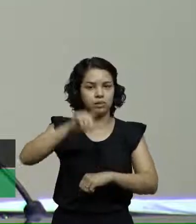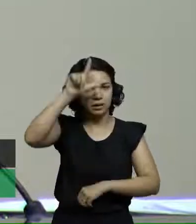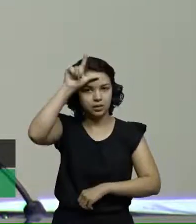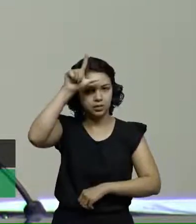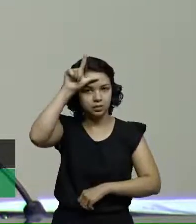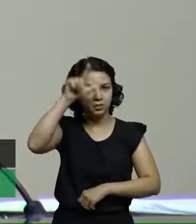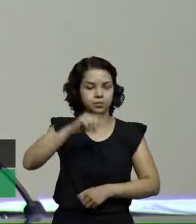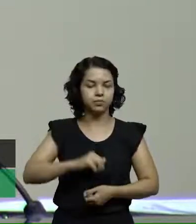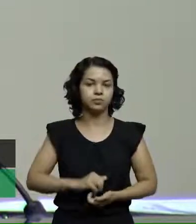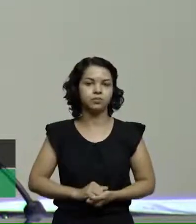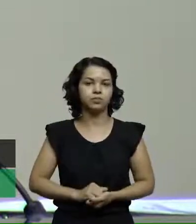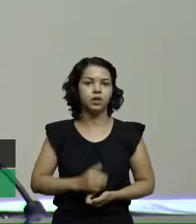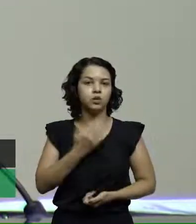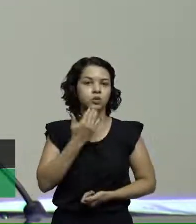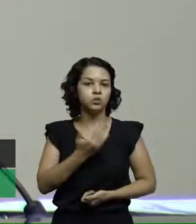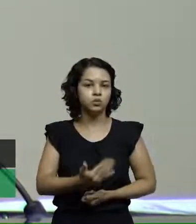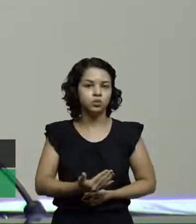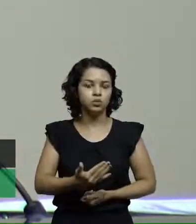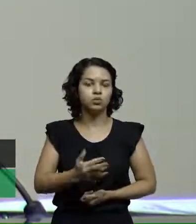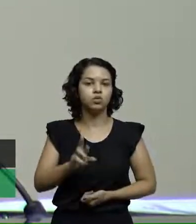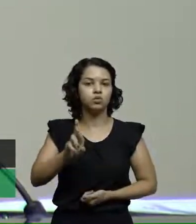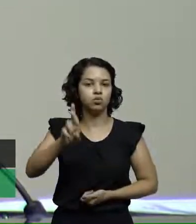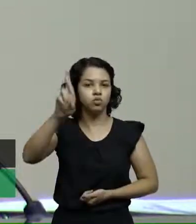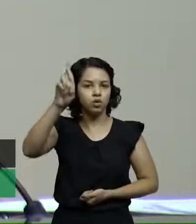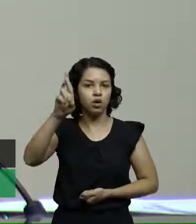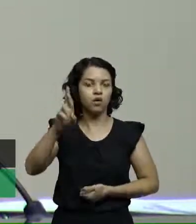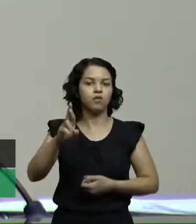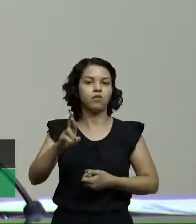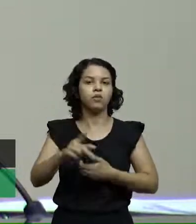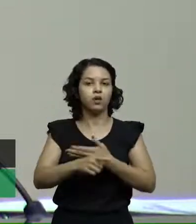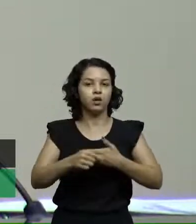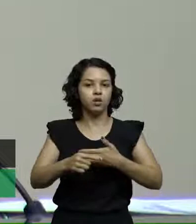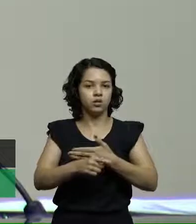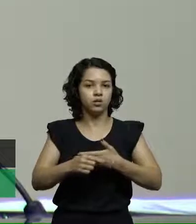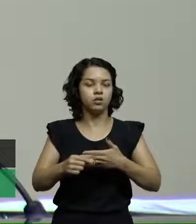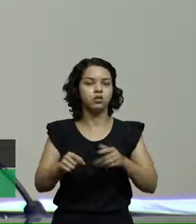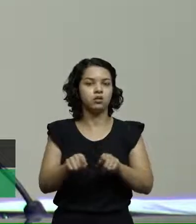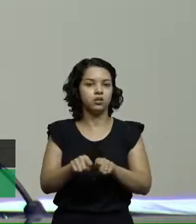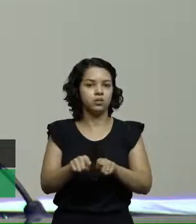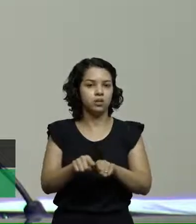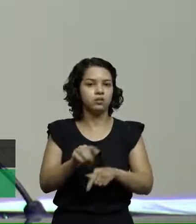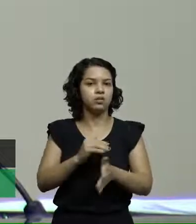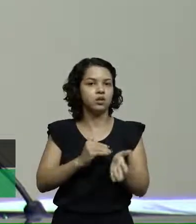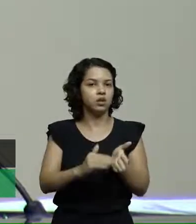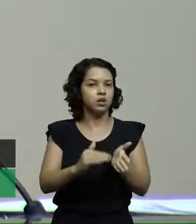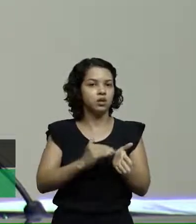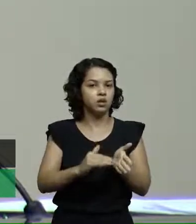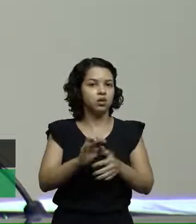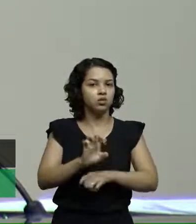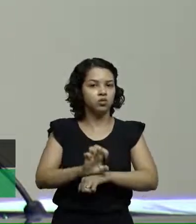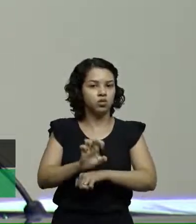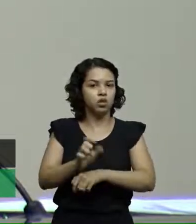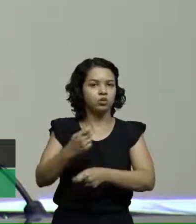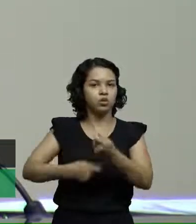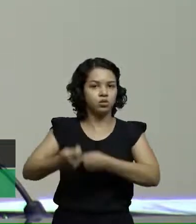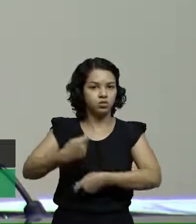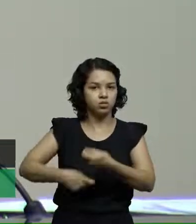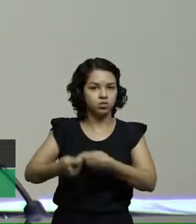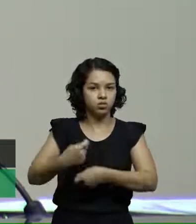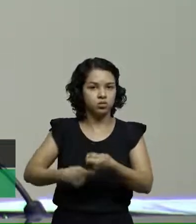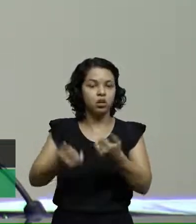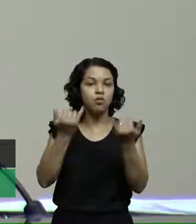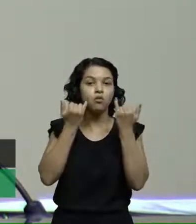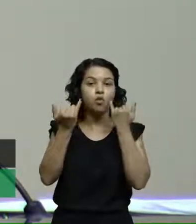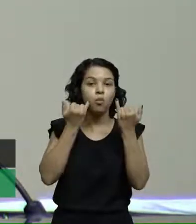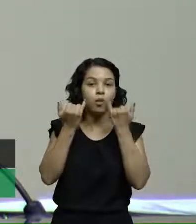Lima, solicitando ao chefe da Casa Civil e ao secretário de Estado da Administração, informações